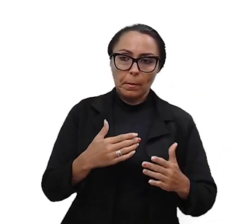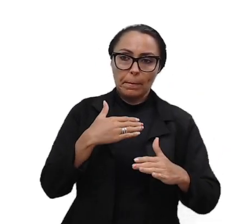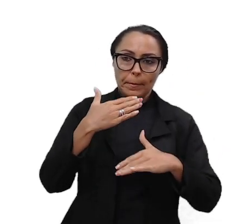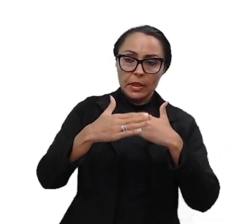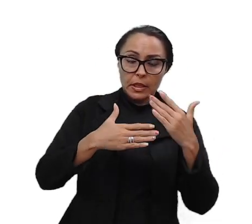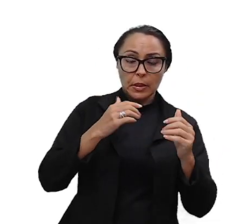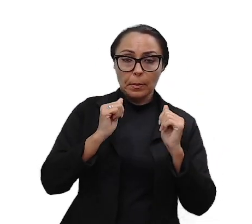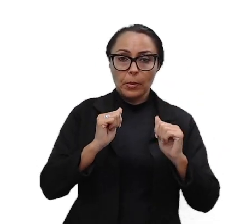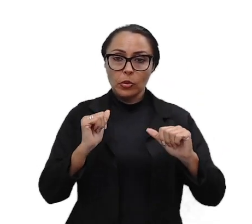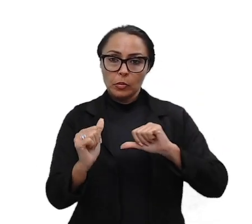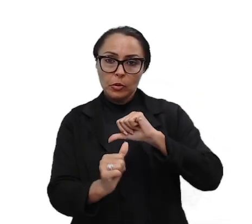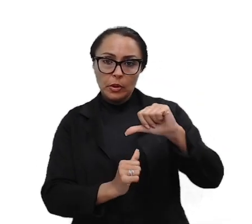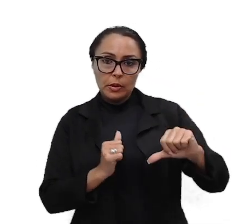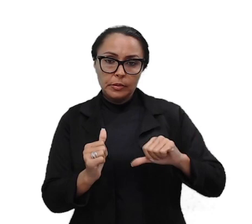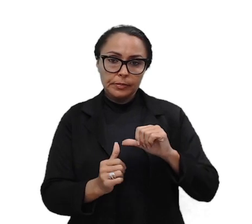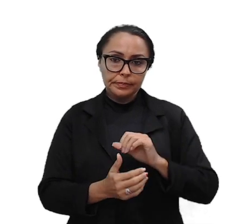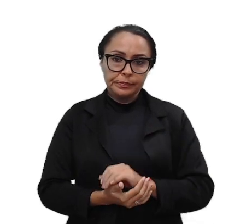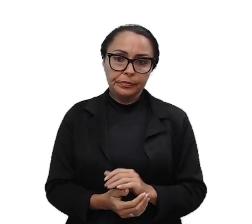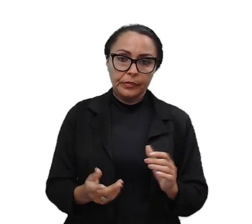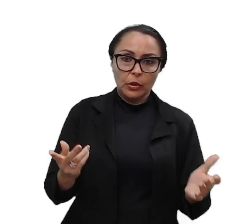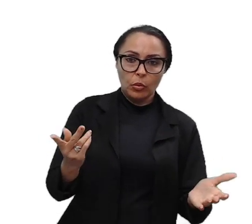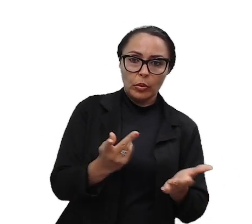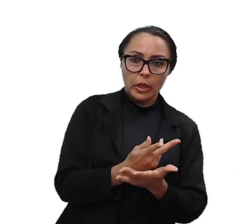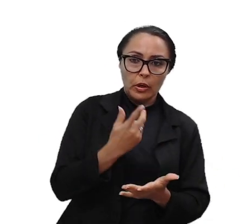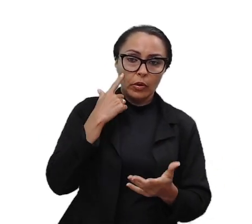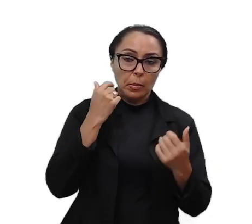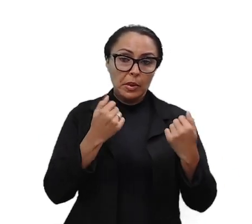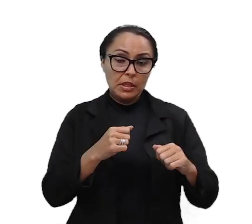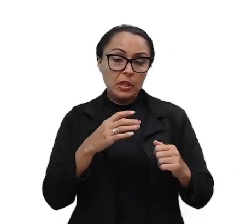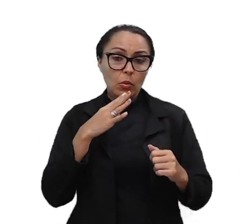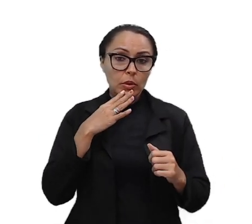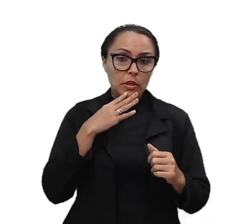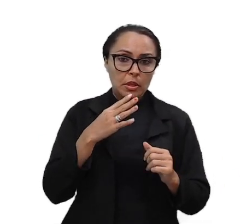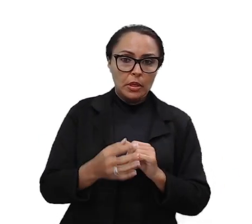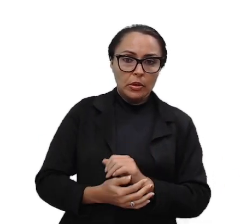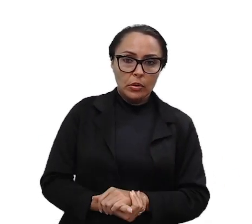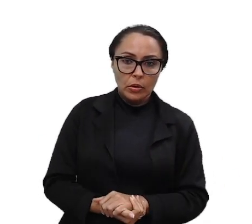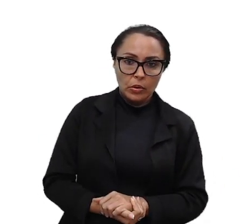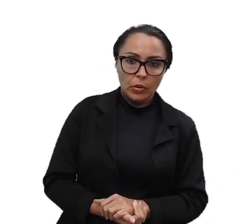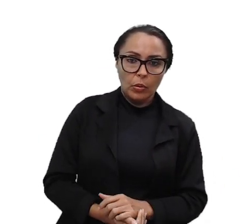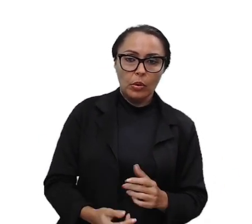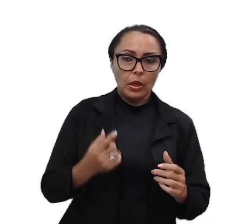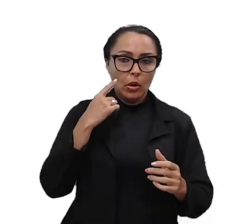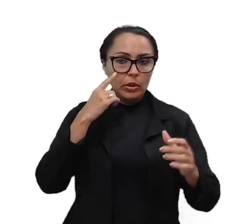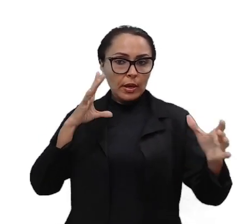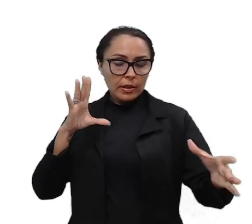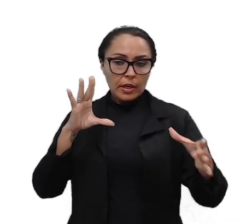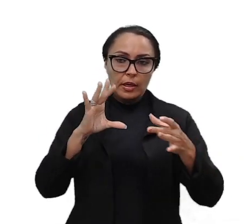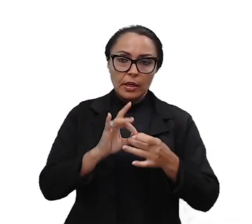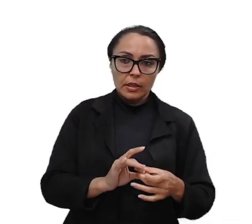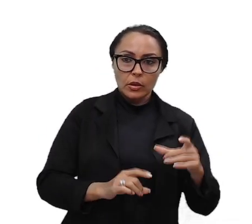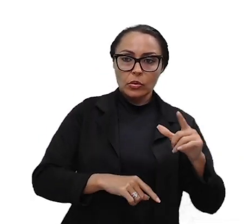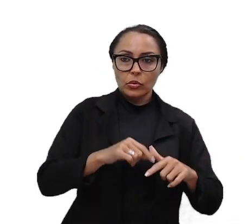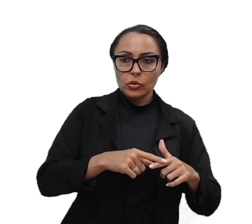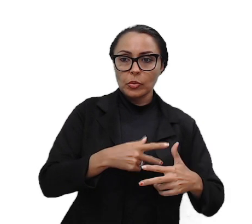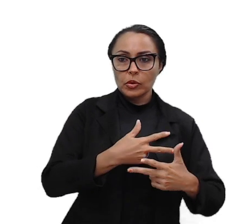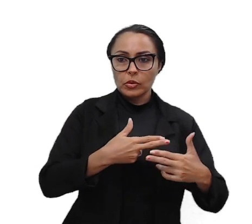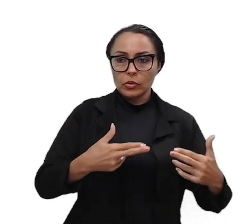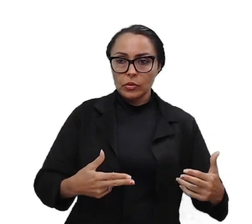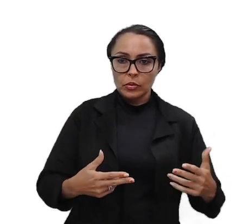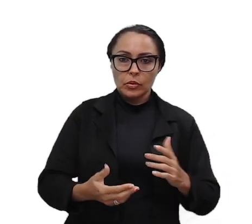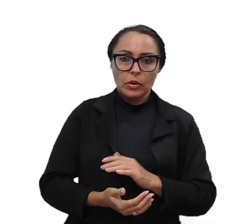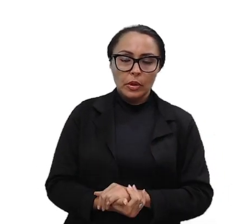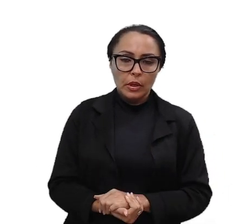passada podem mudar, o erro de previsão precisa ser conhecido, o grau de agregação desses produtos deve ser